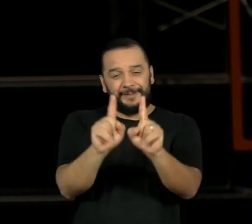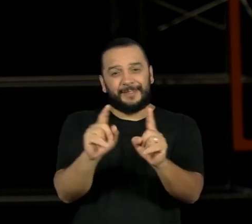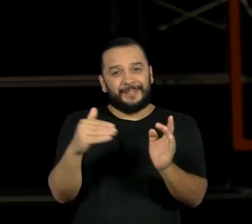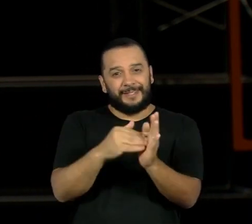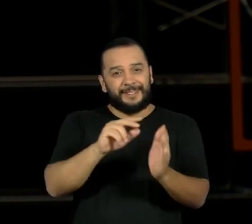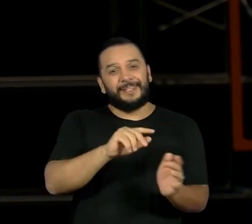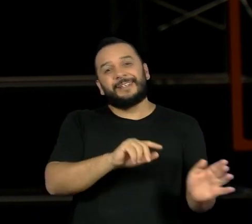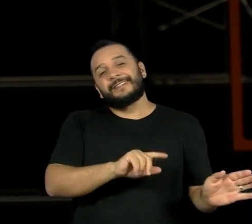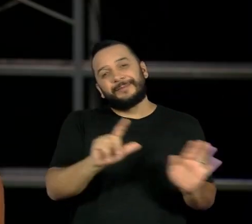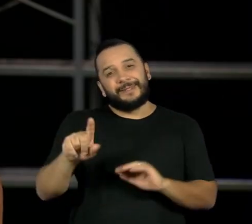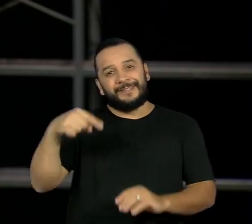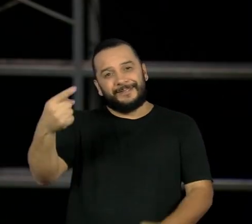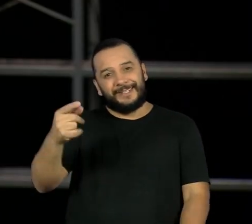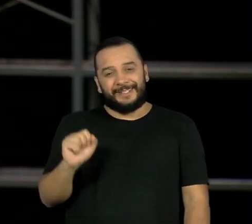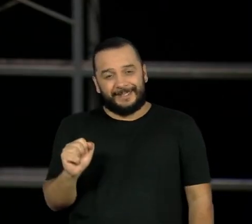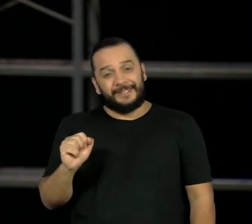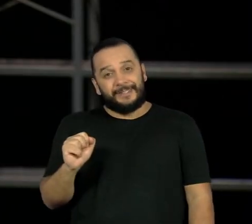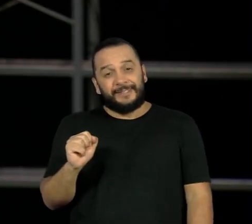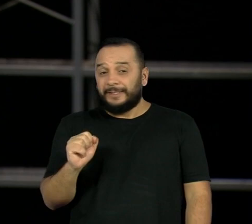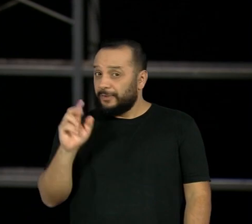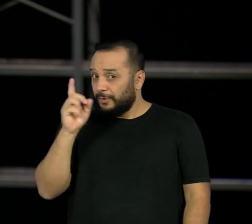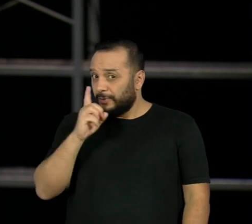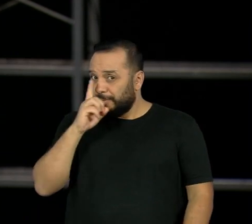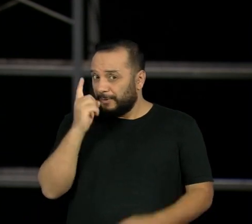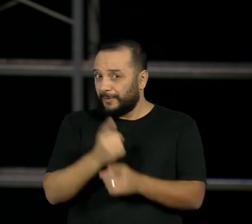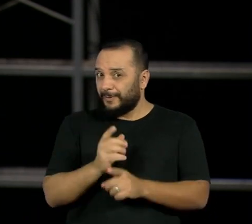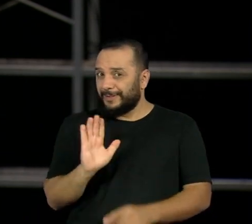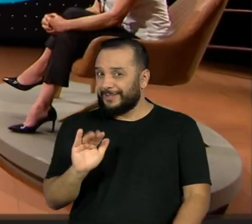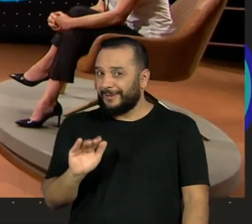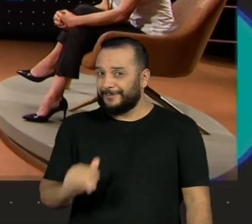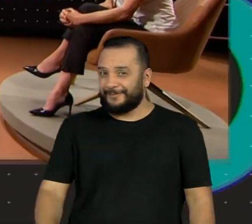até a semana que vem. A gente se vê no próximo domingo. Até lá.